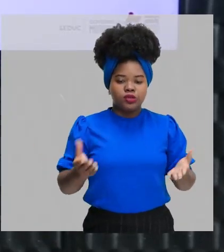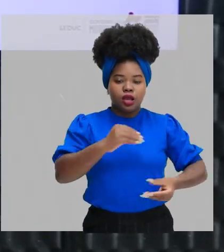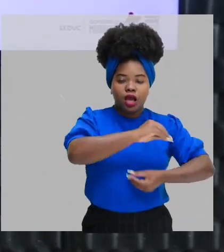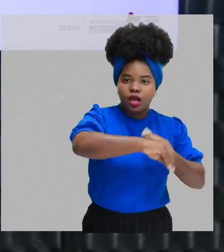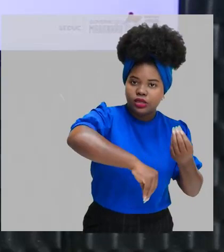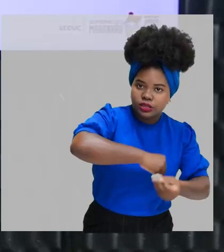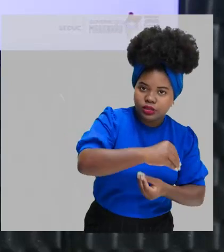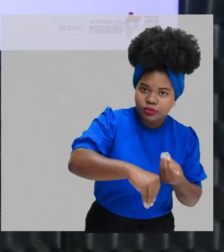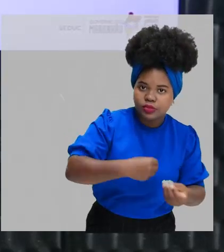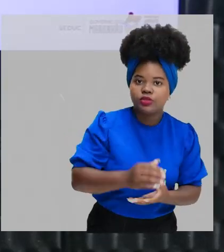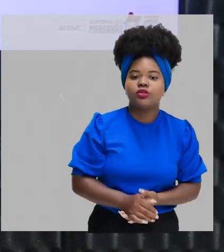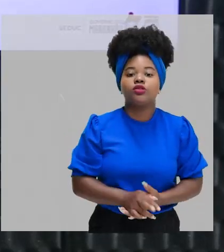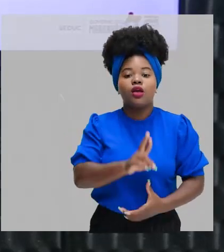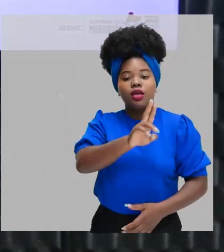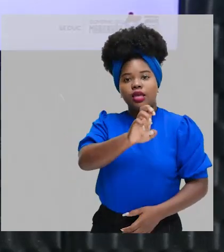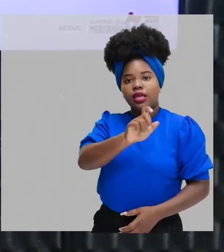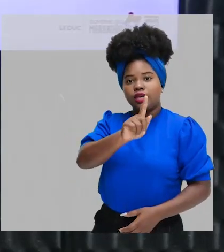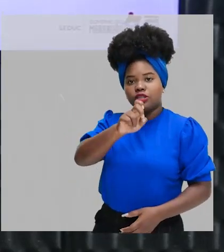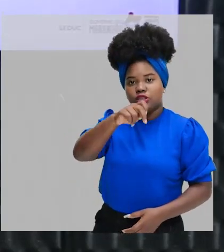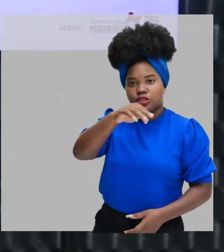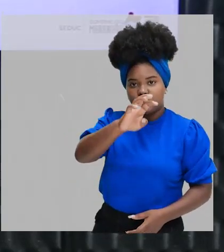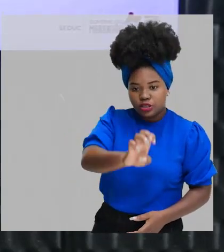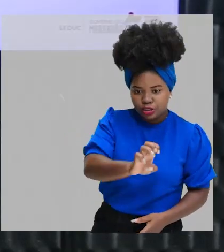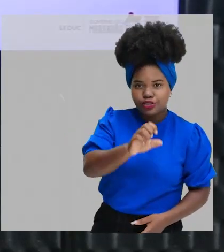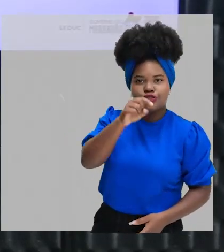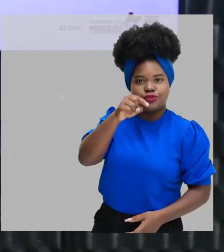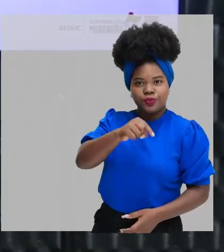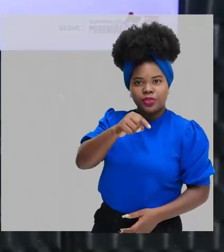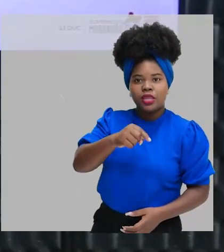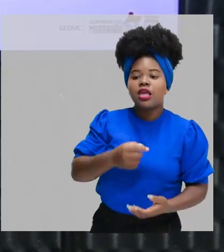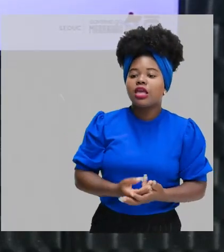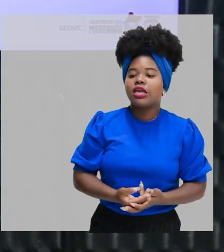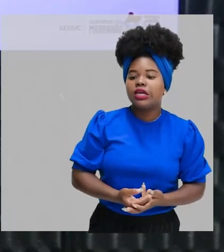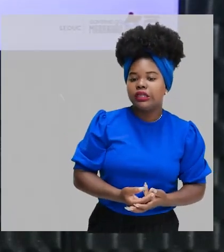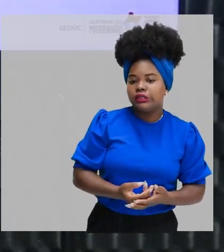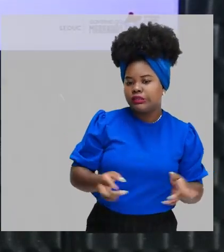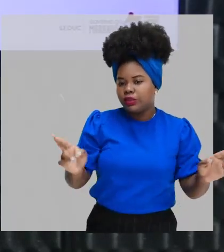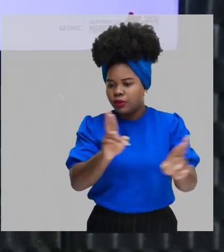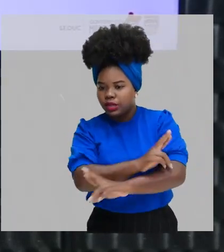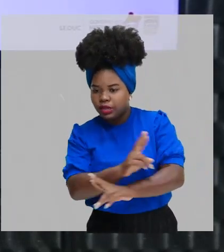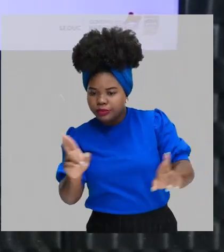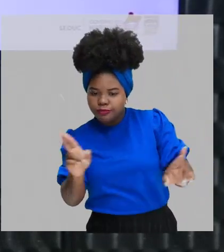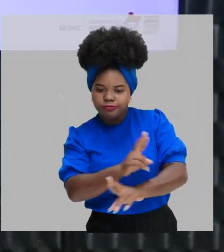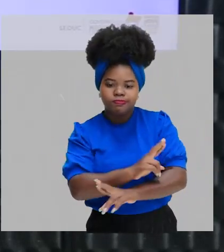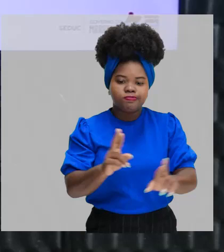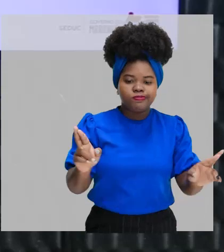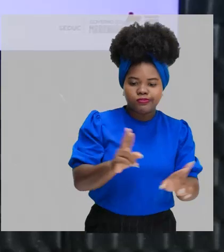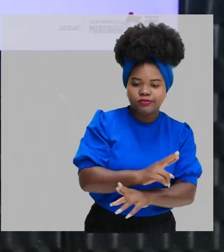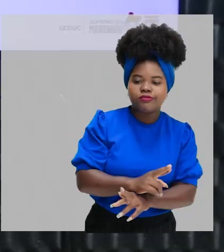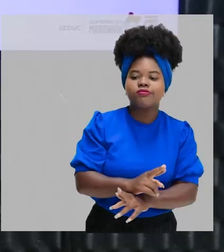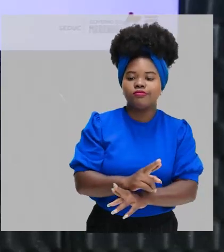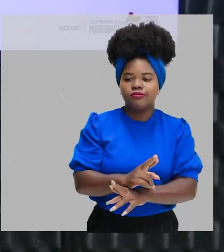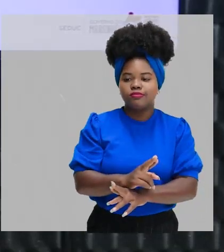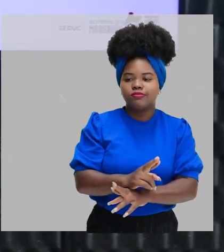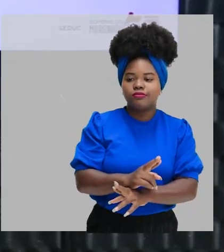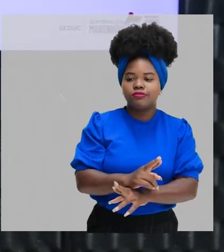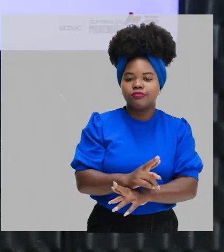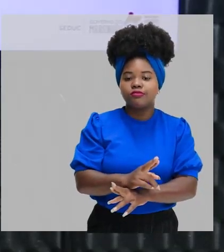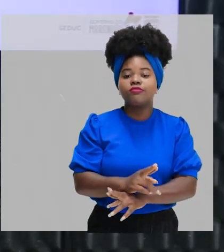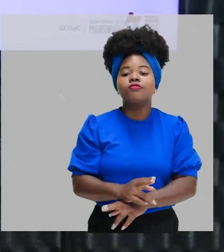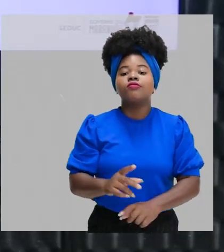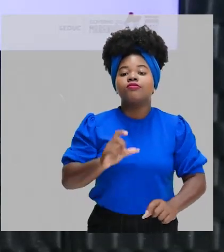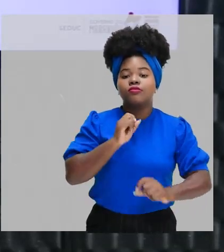vão interagir de forma proporcional, ou então de forma estequiométrica,